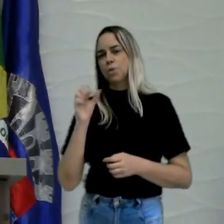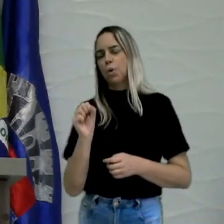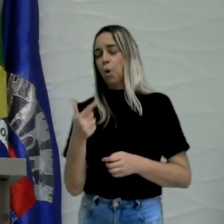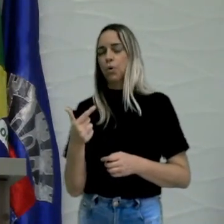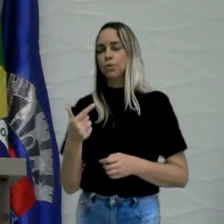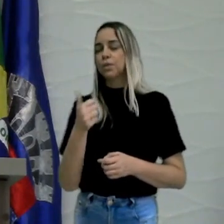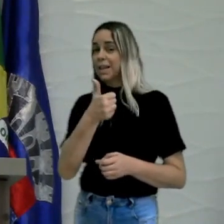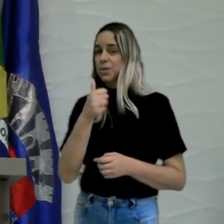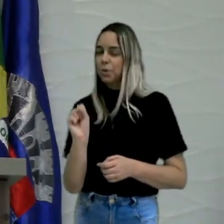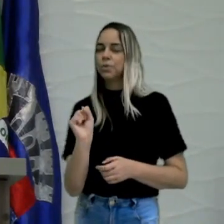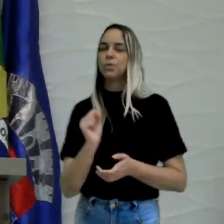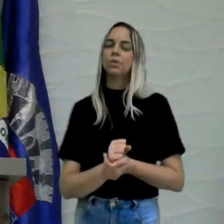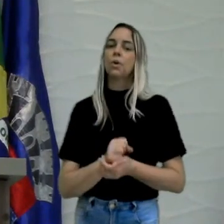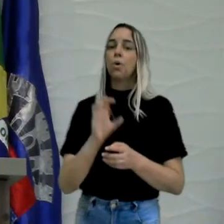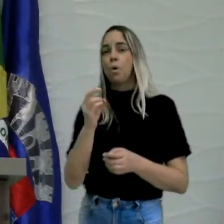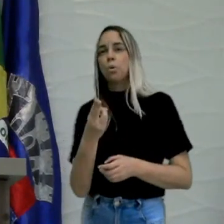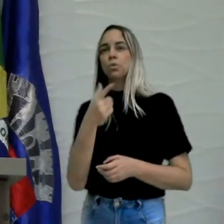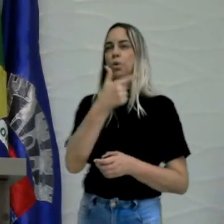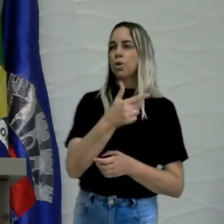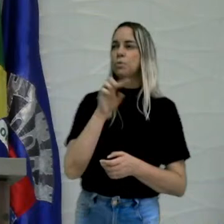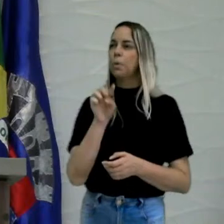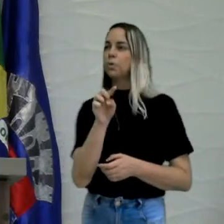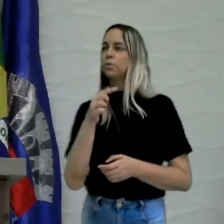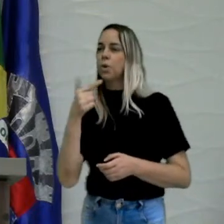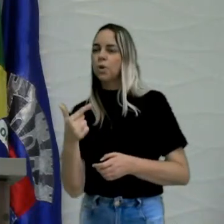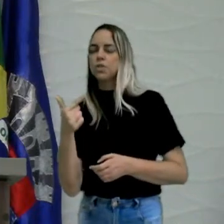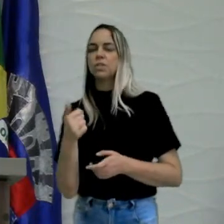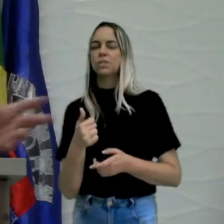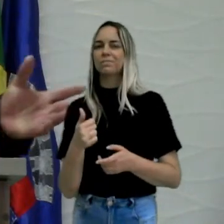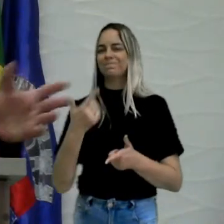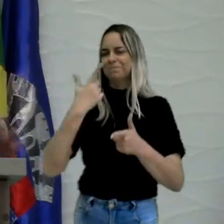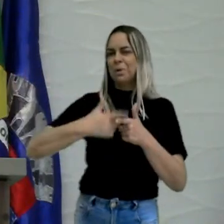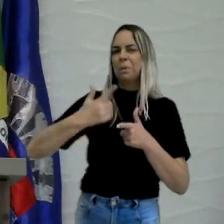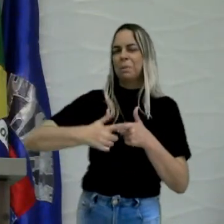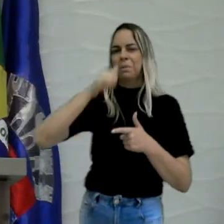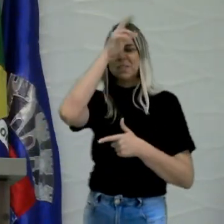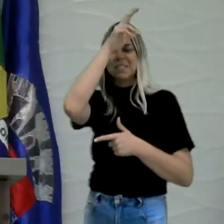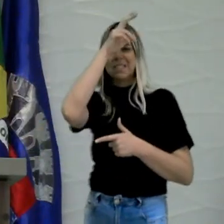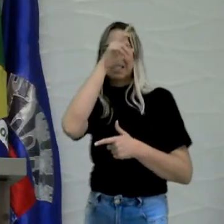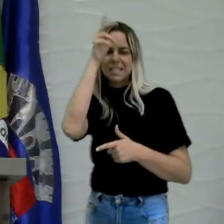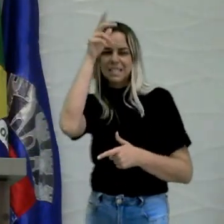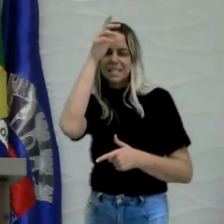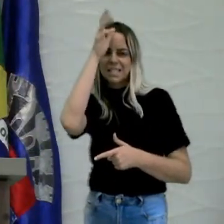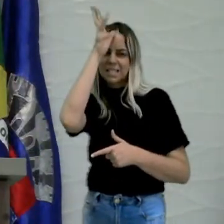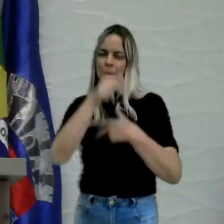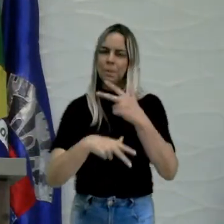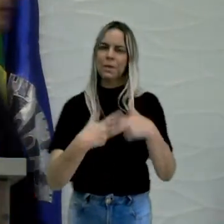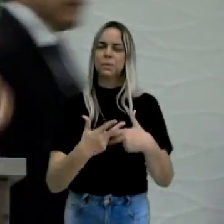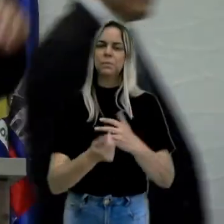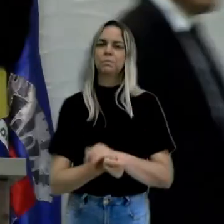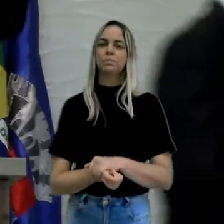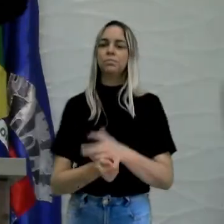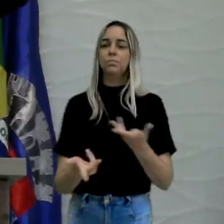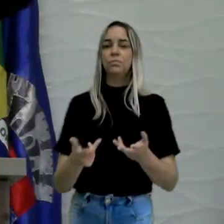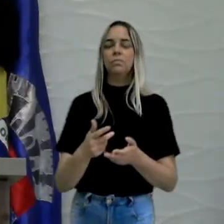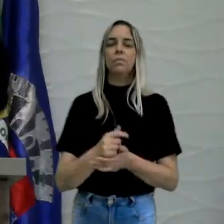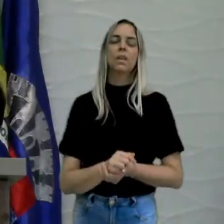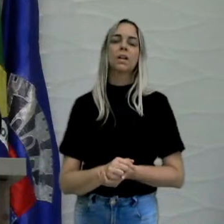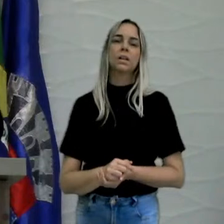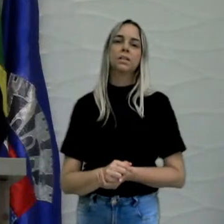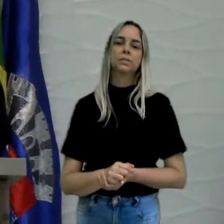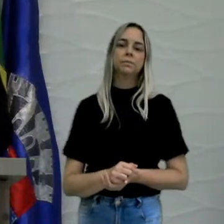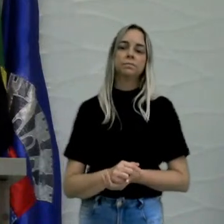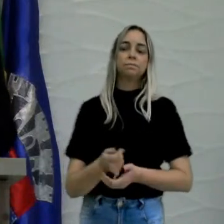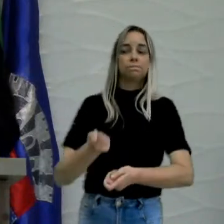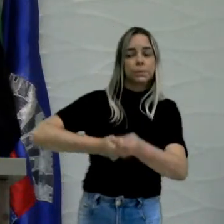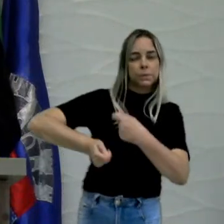2,2. E aí? Prejudicou a nossa cidade, é isso bom? Na gestão de Padre